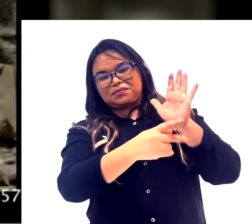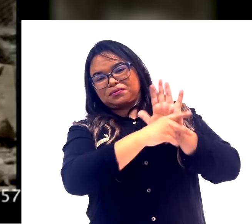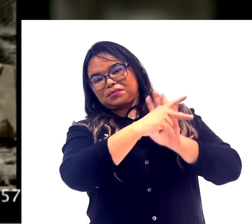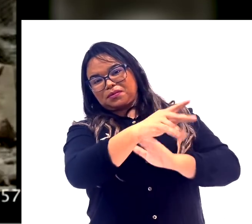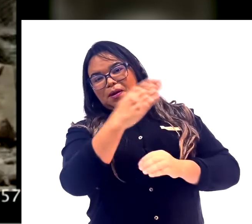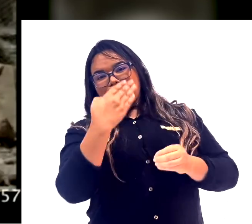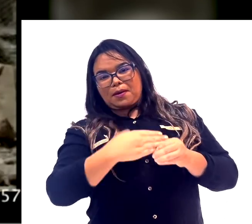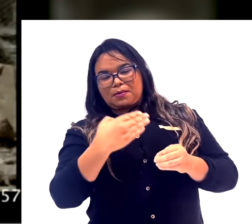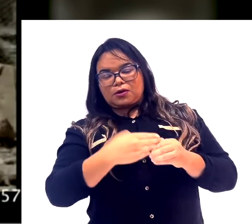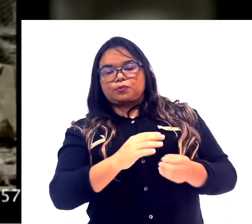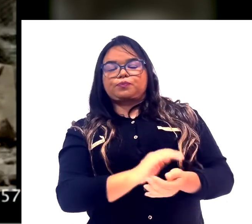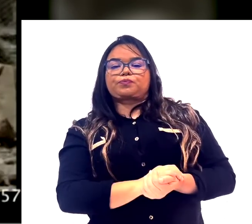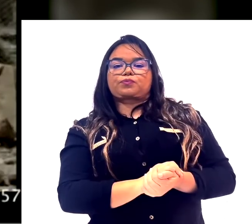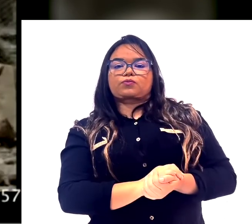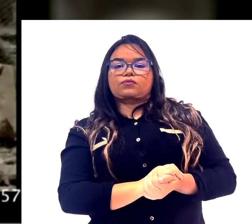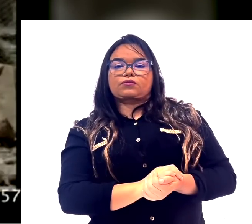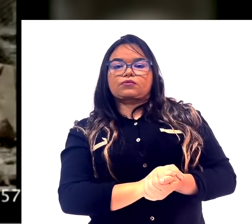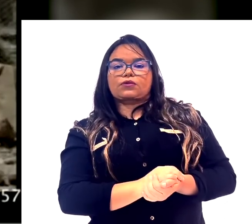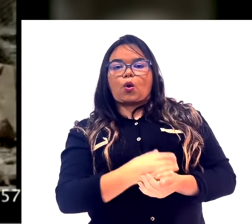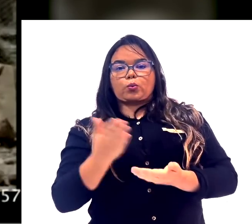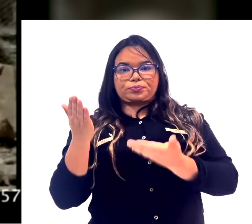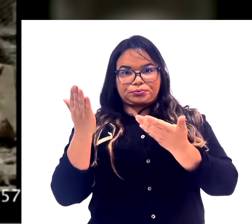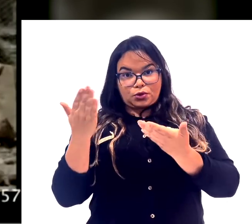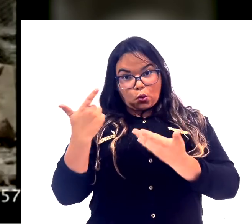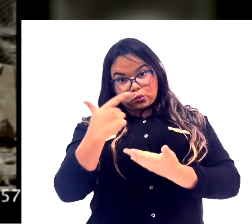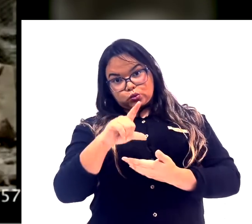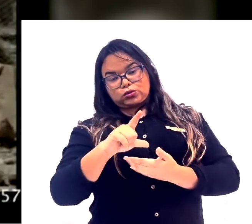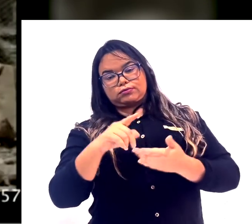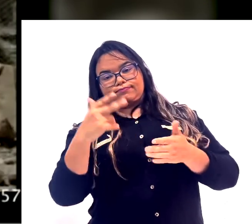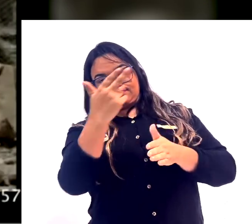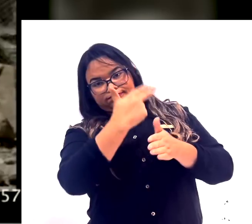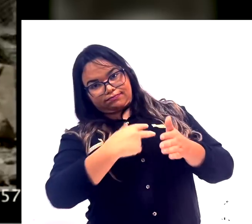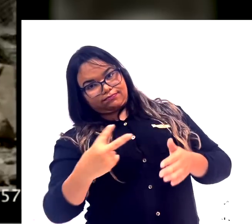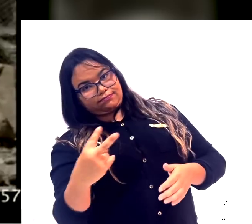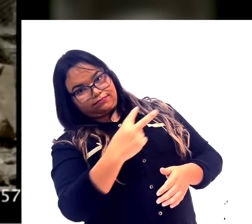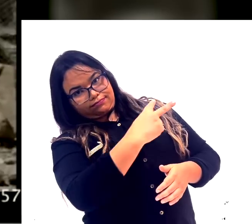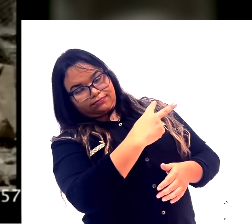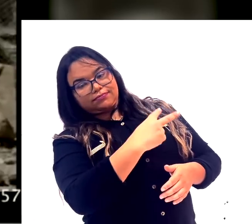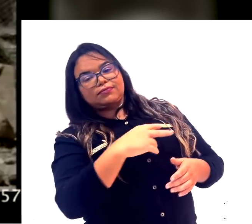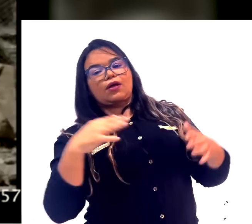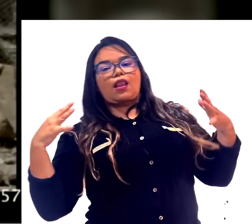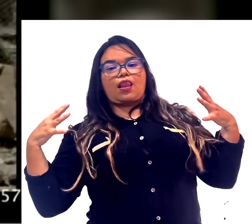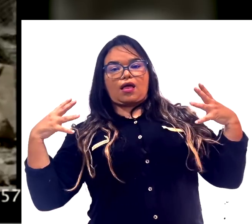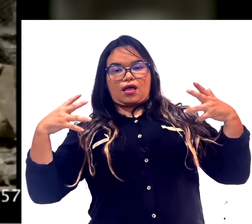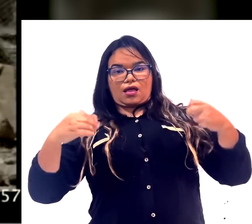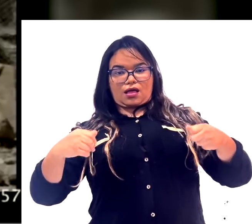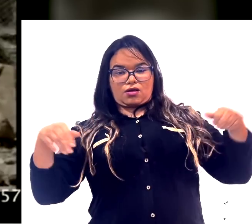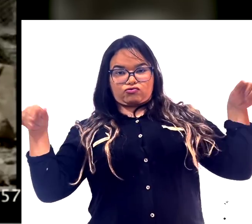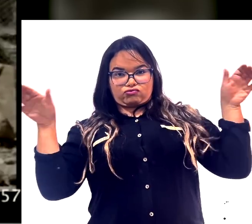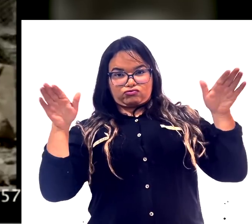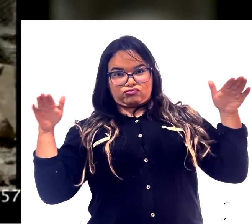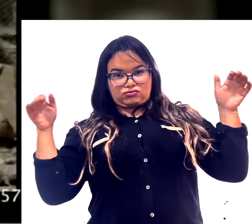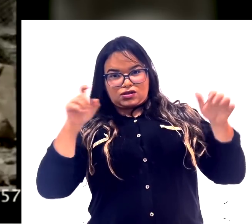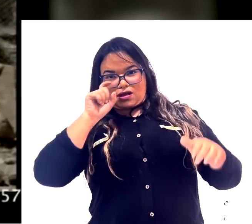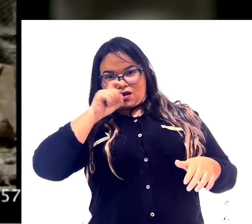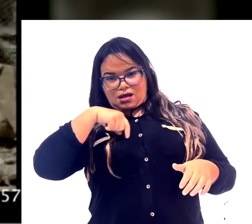Aqui está outro relevo. E aí, de novo, se pode ver o leão com asas de águia, símbolos de